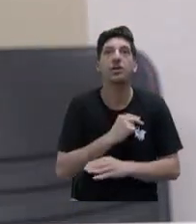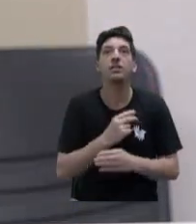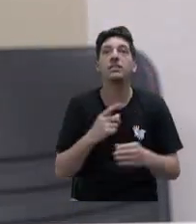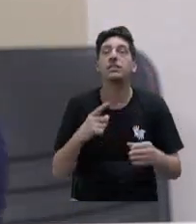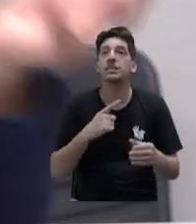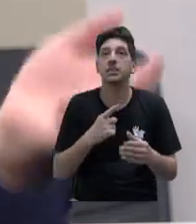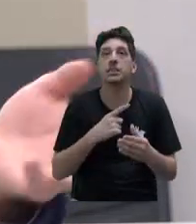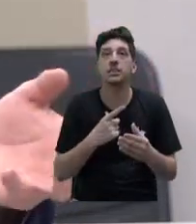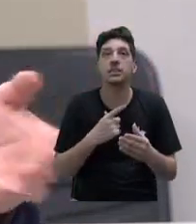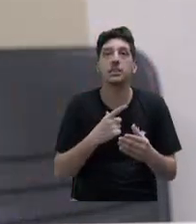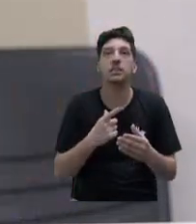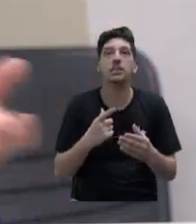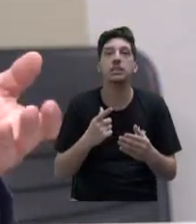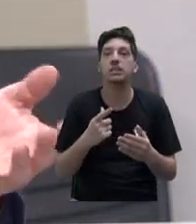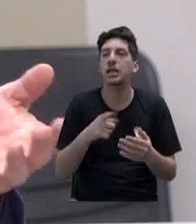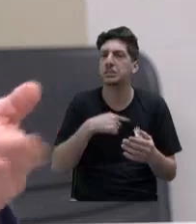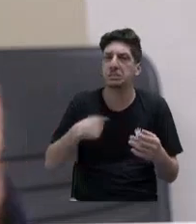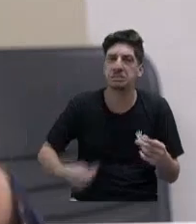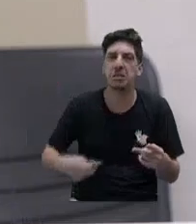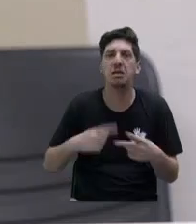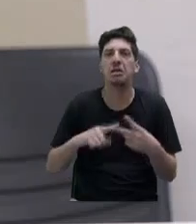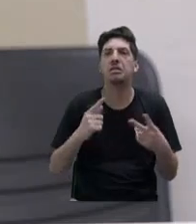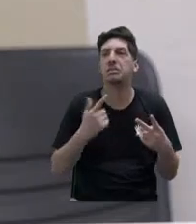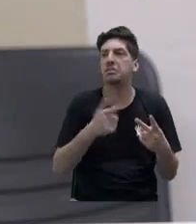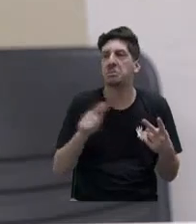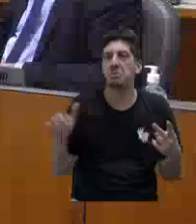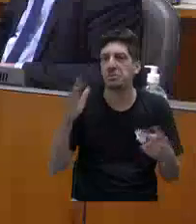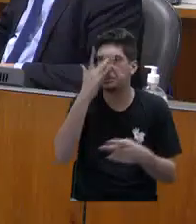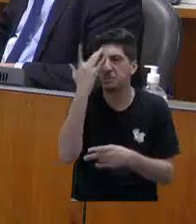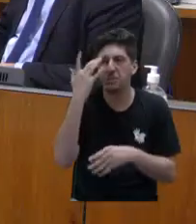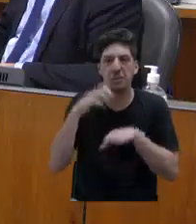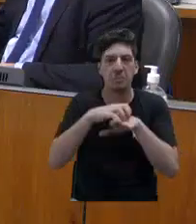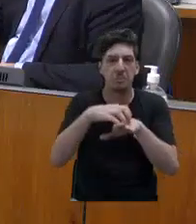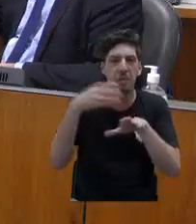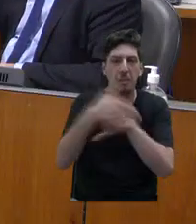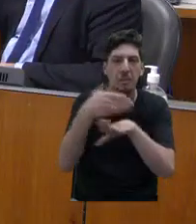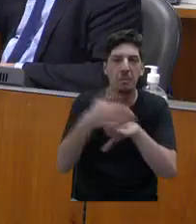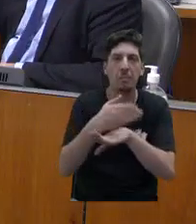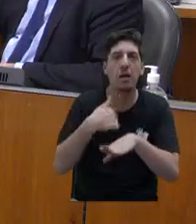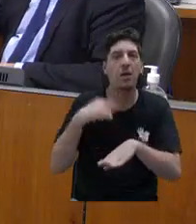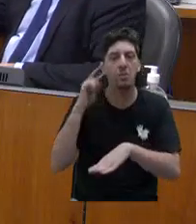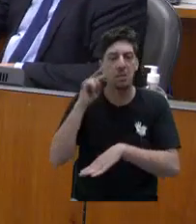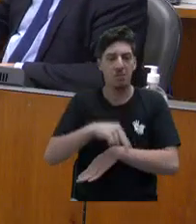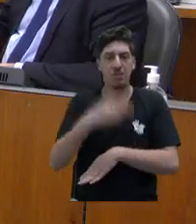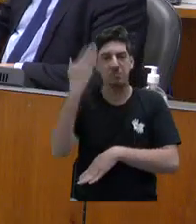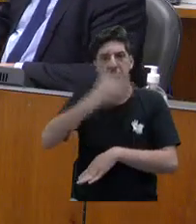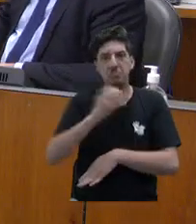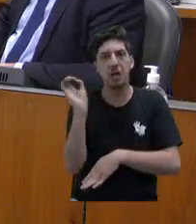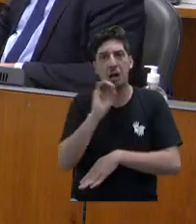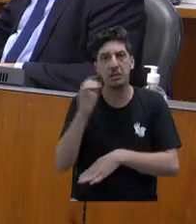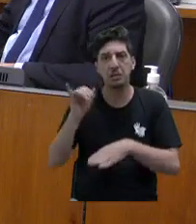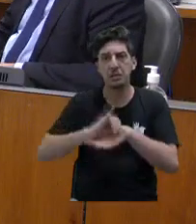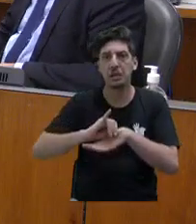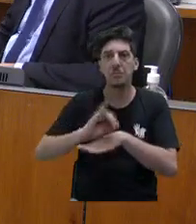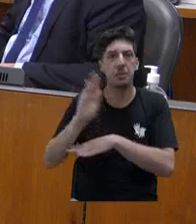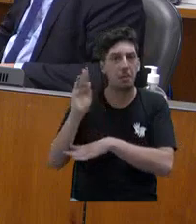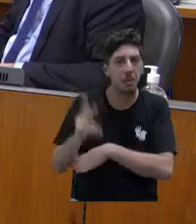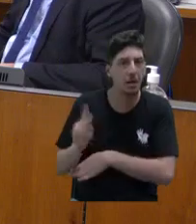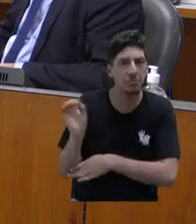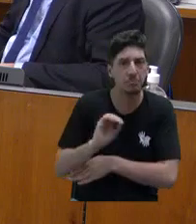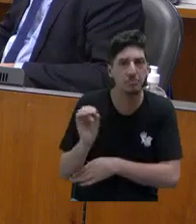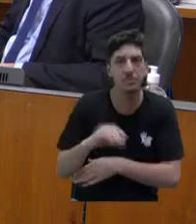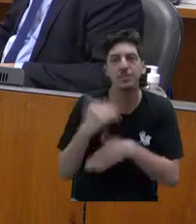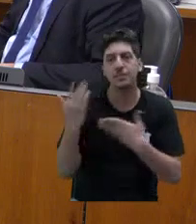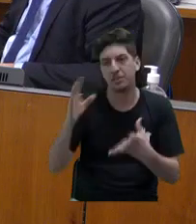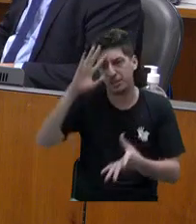de outros idiomas no hotel é uma coisa impressionante que eu não vejo em Belo Horizonte. Então, resumindo, deputado, muito